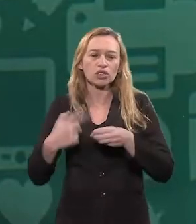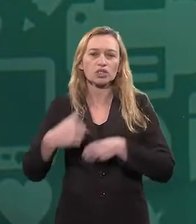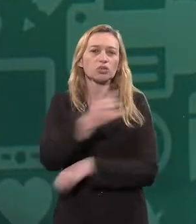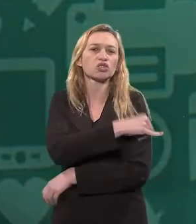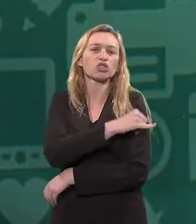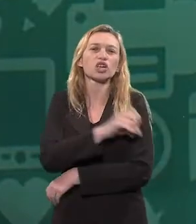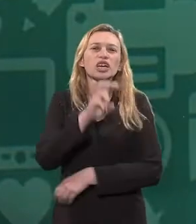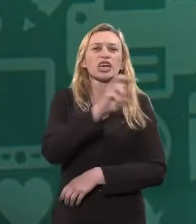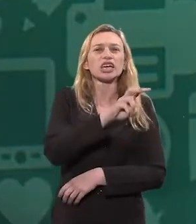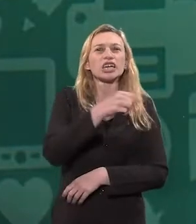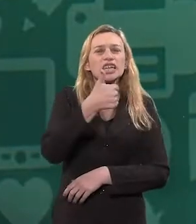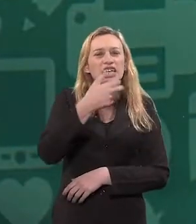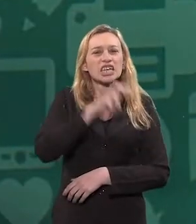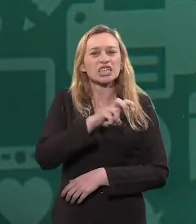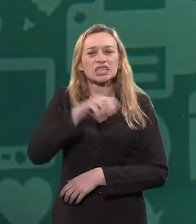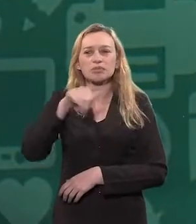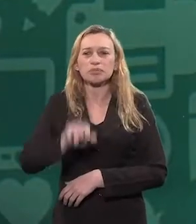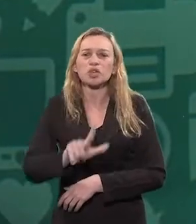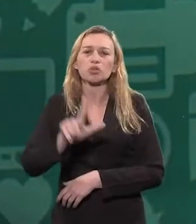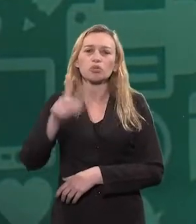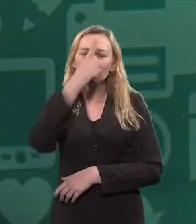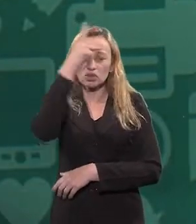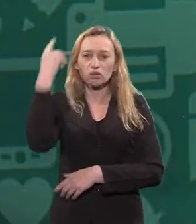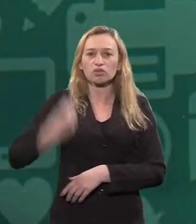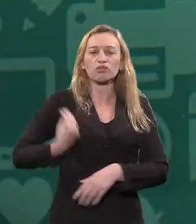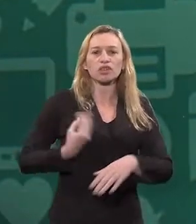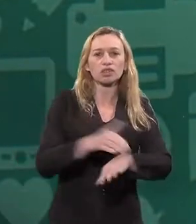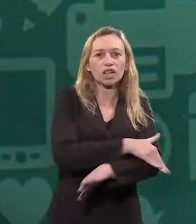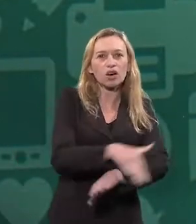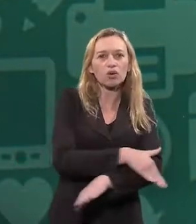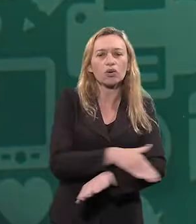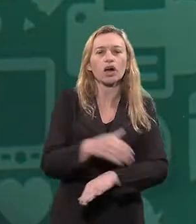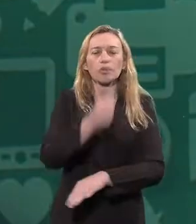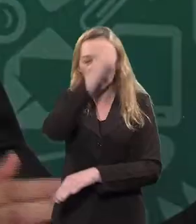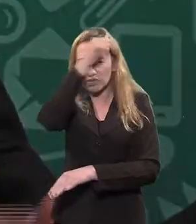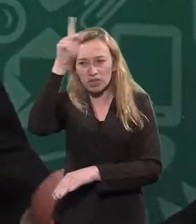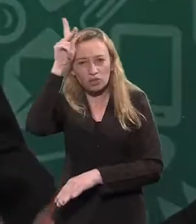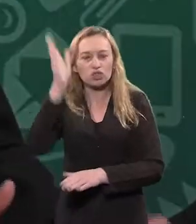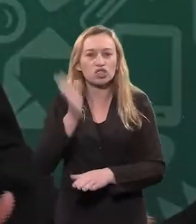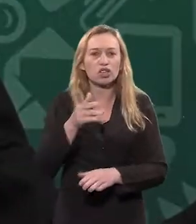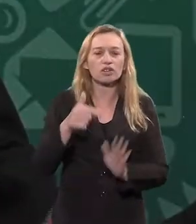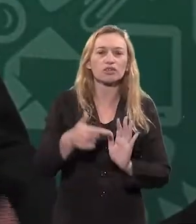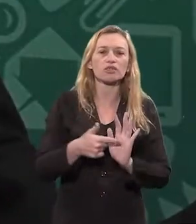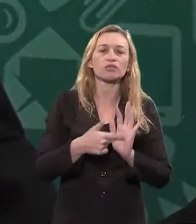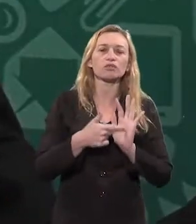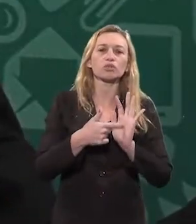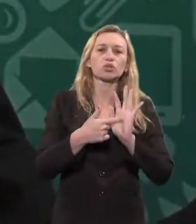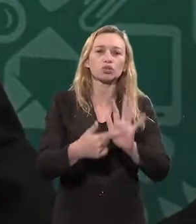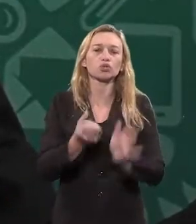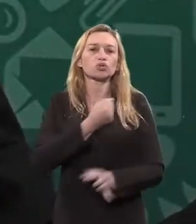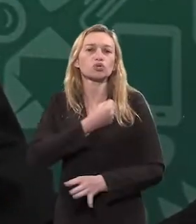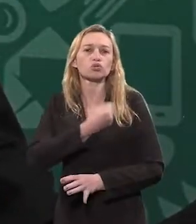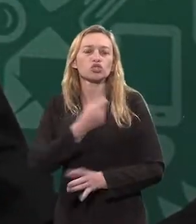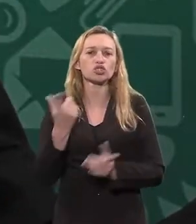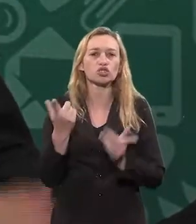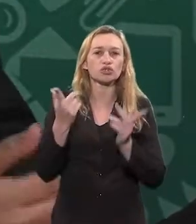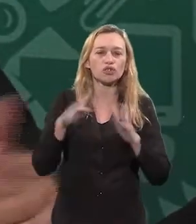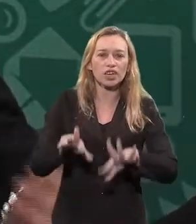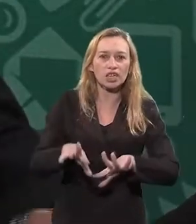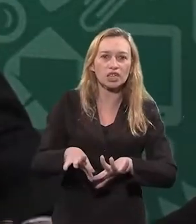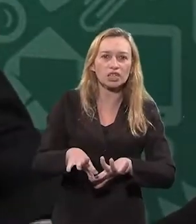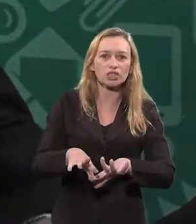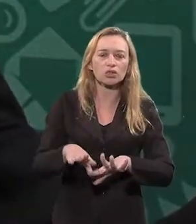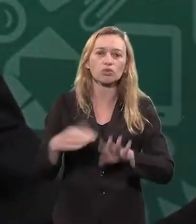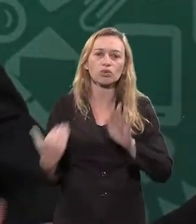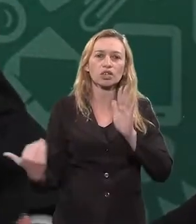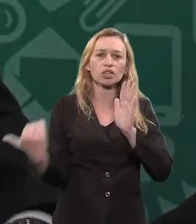Rio de Janeiro vivam 15 mil pessoas em situação de rua. A Prefeitura já divulgou dados contraditórios em relação a esse número, inclusive